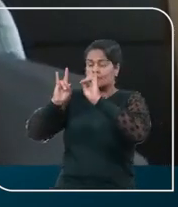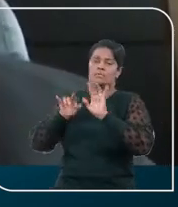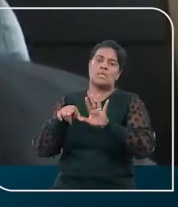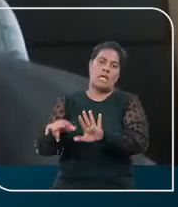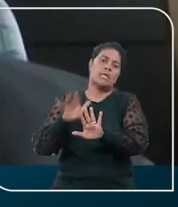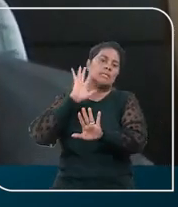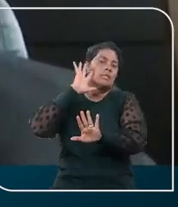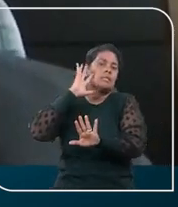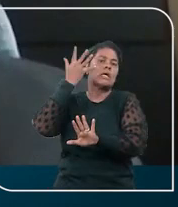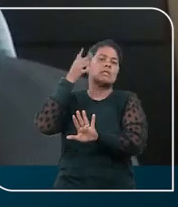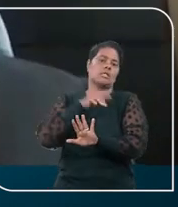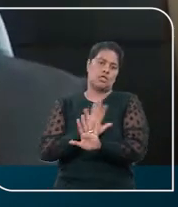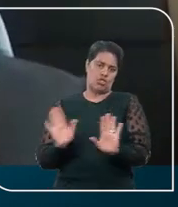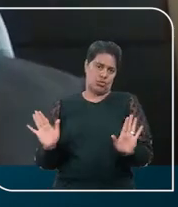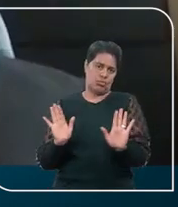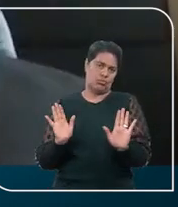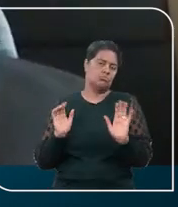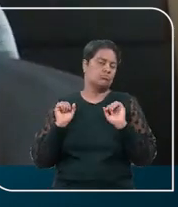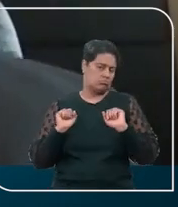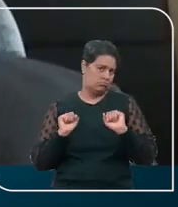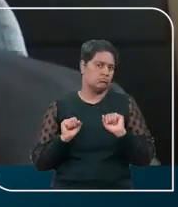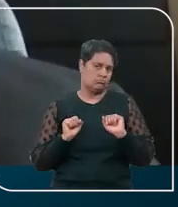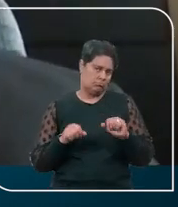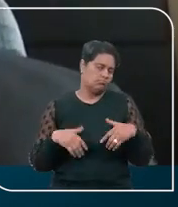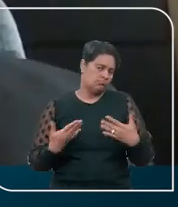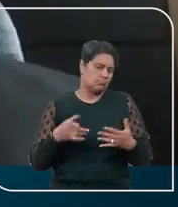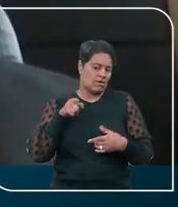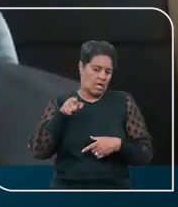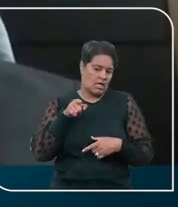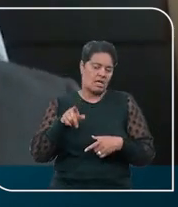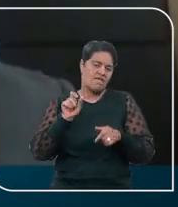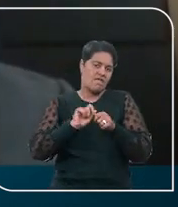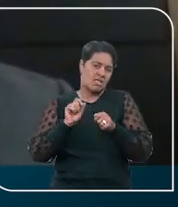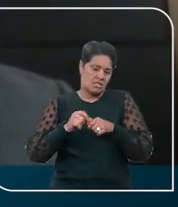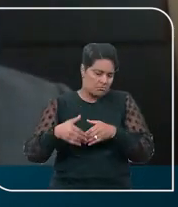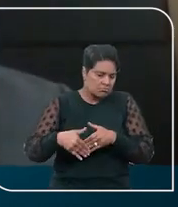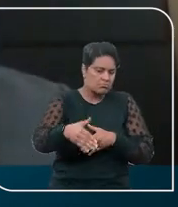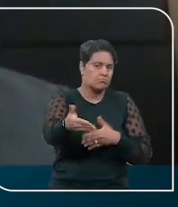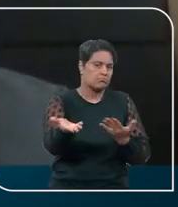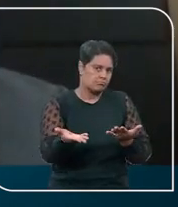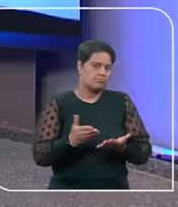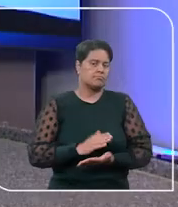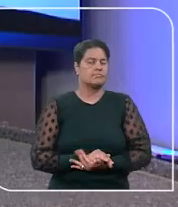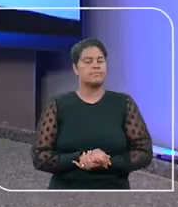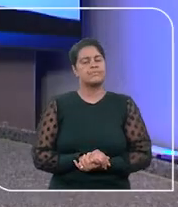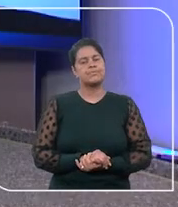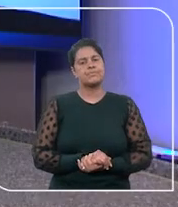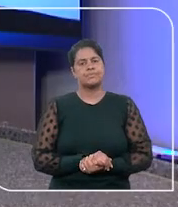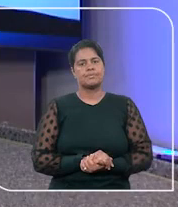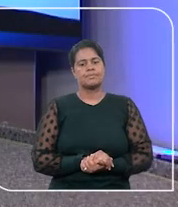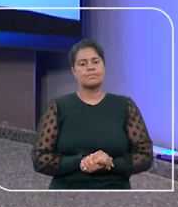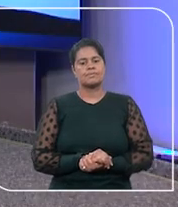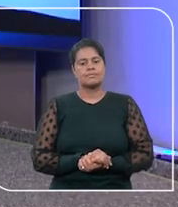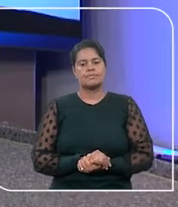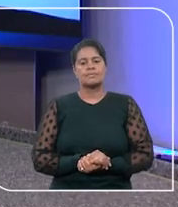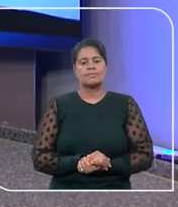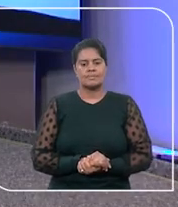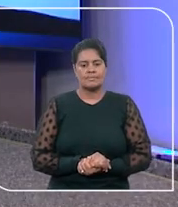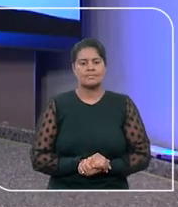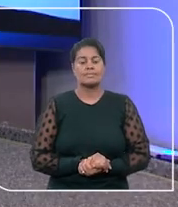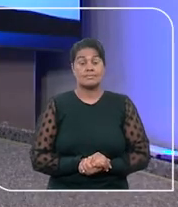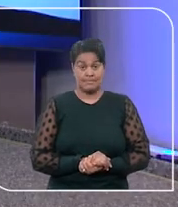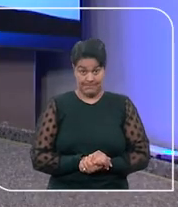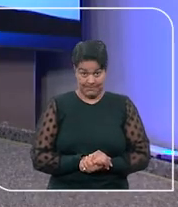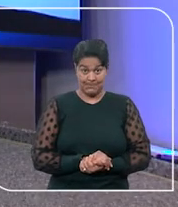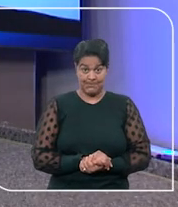outros deveres, outras obrigações para esse síndico no curso do seu mandato. Professor André, falando aí, por